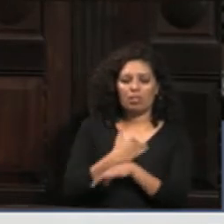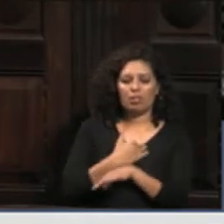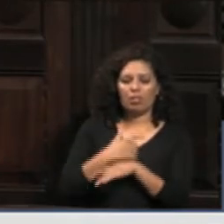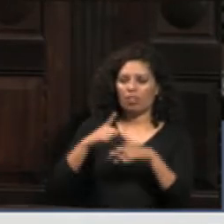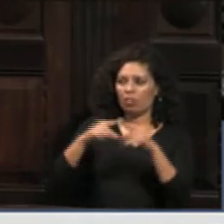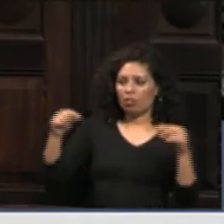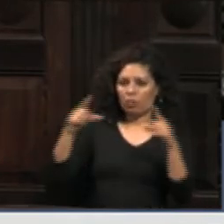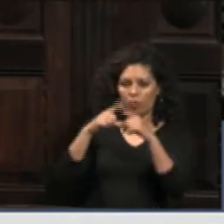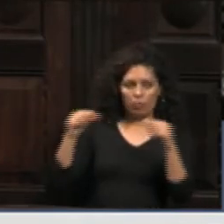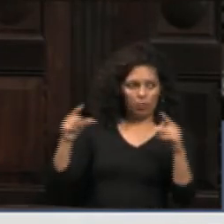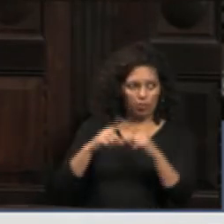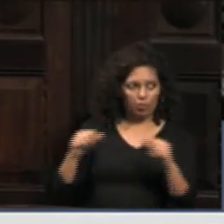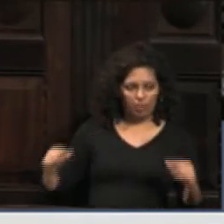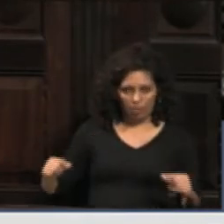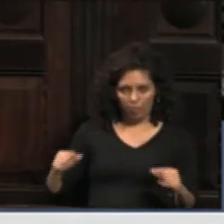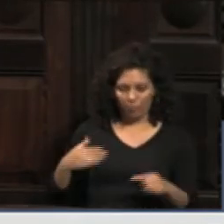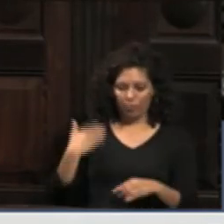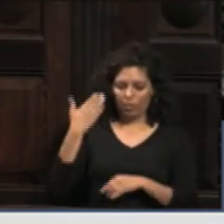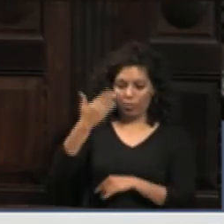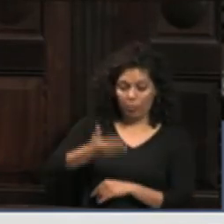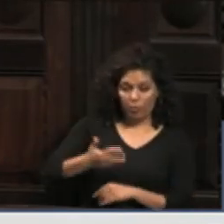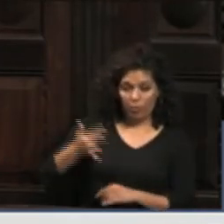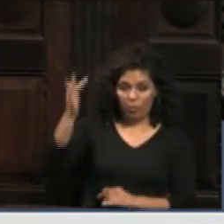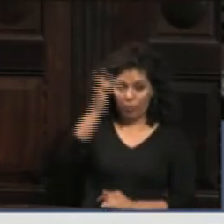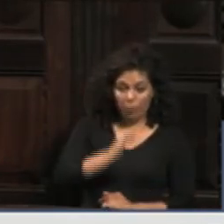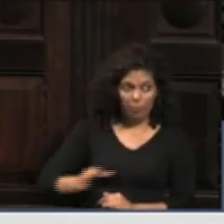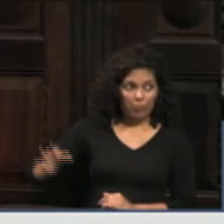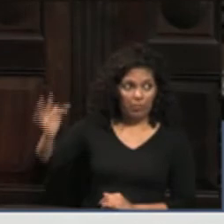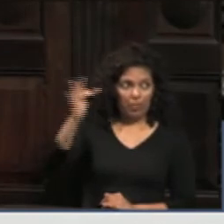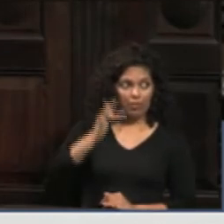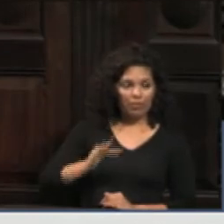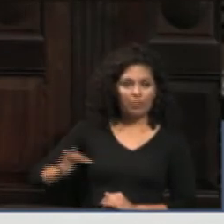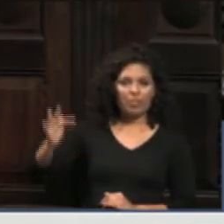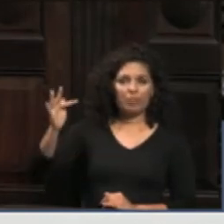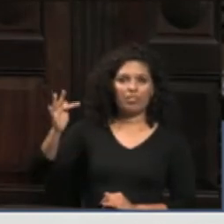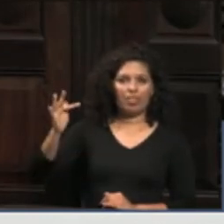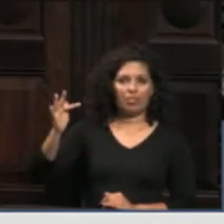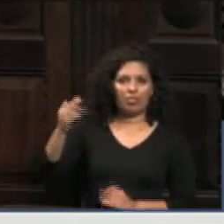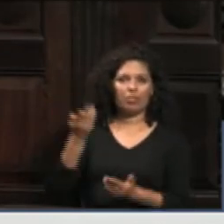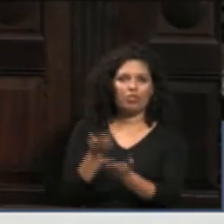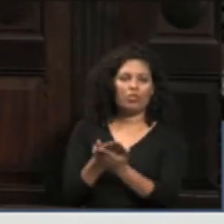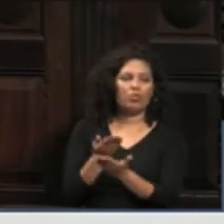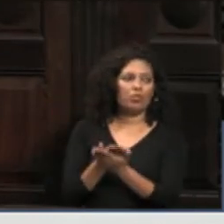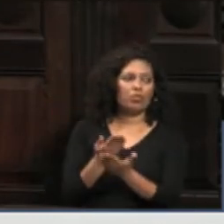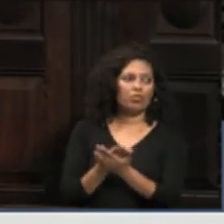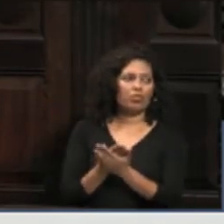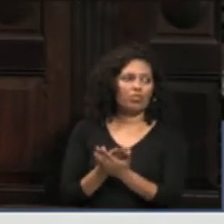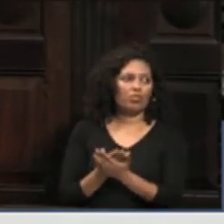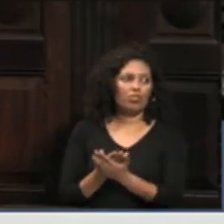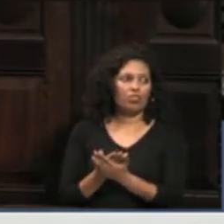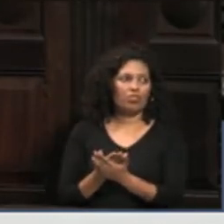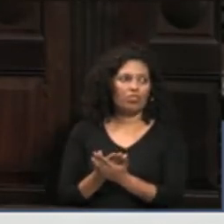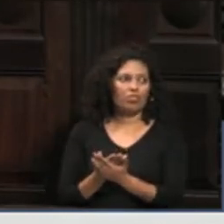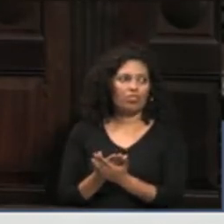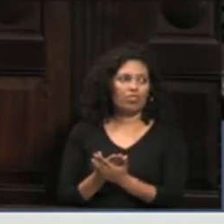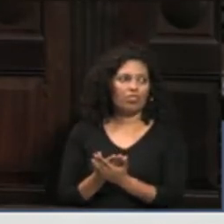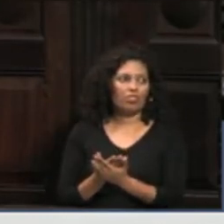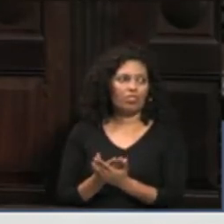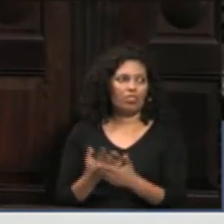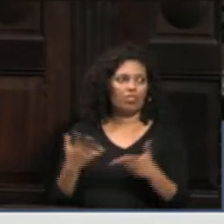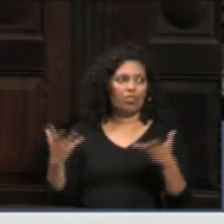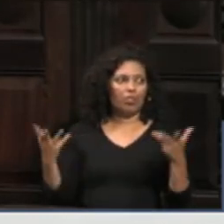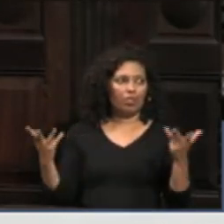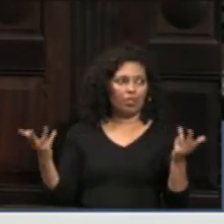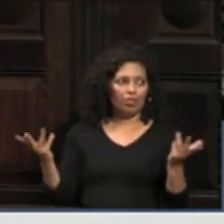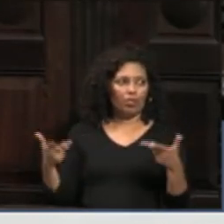fazer vestibular para a famosa Universidade do UNB. Aliás, hoje eu tive conhecimento que